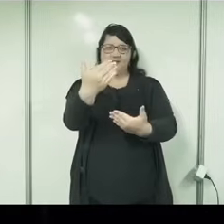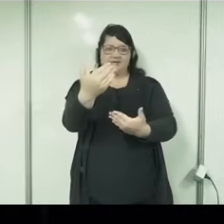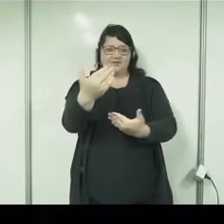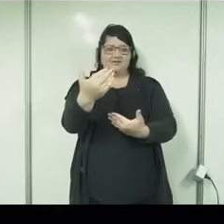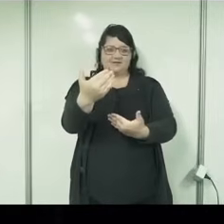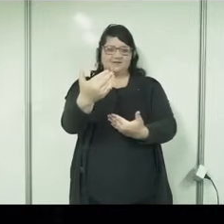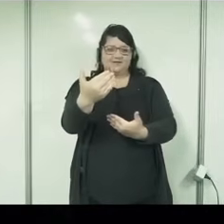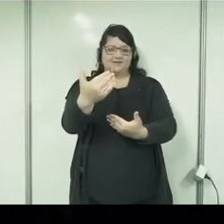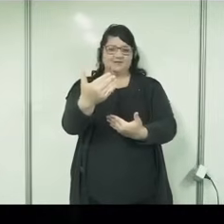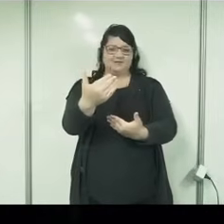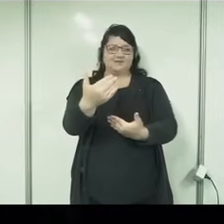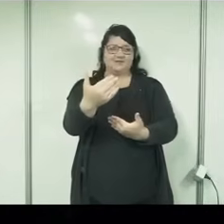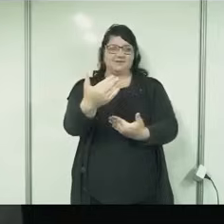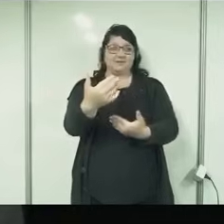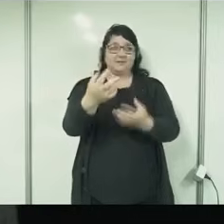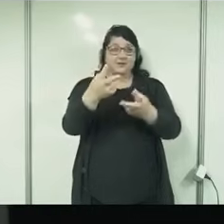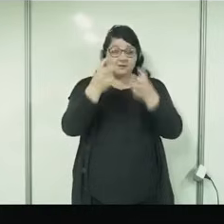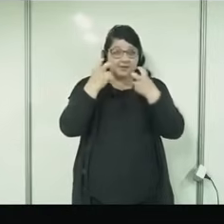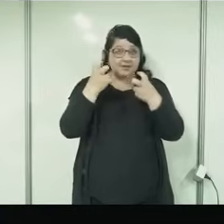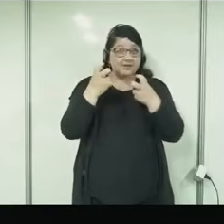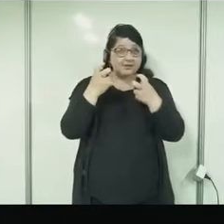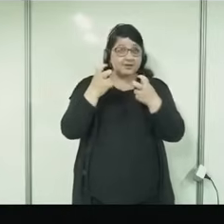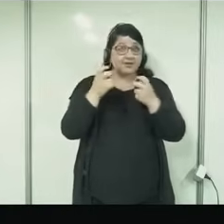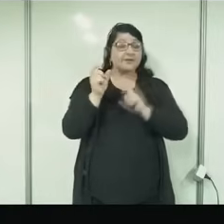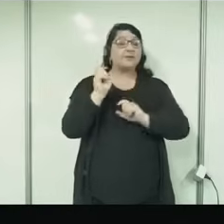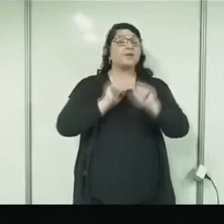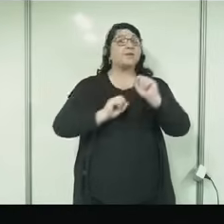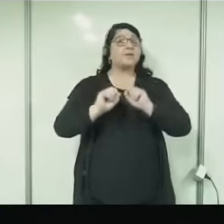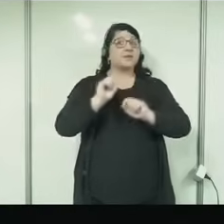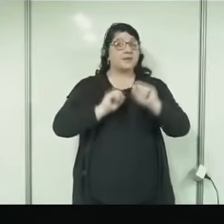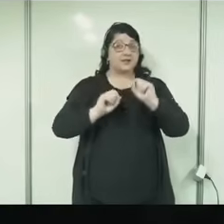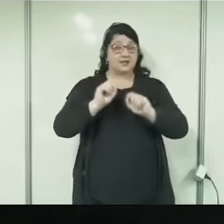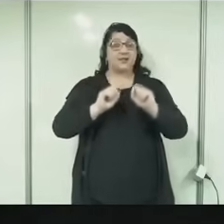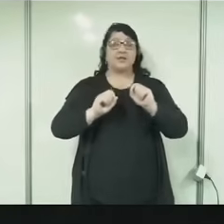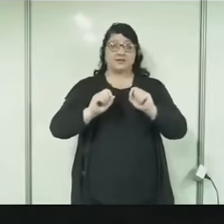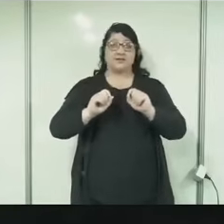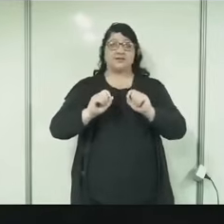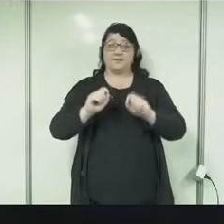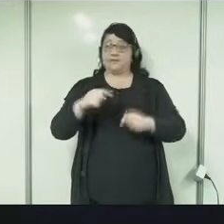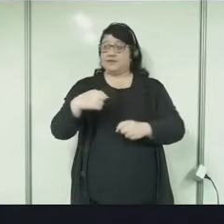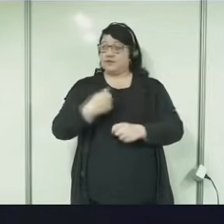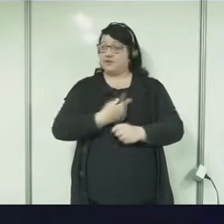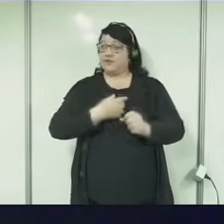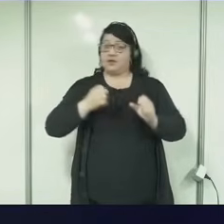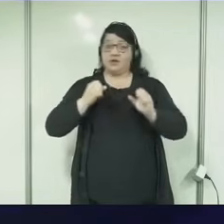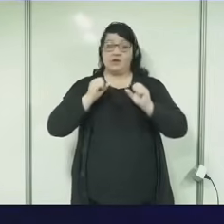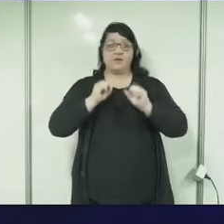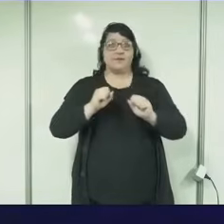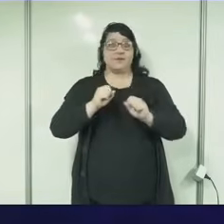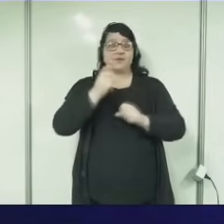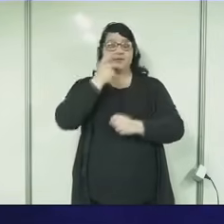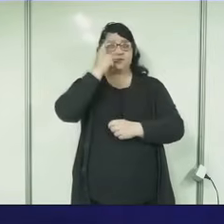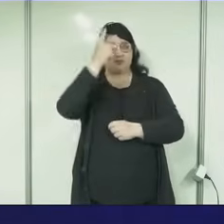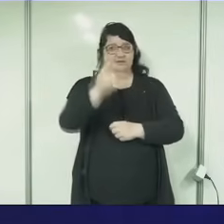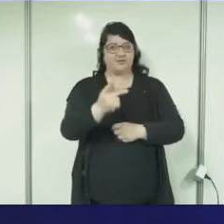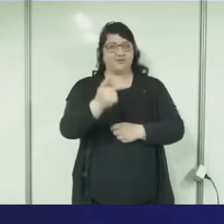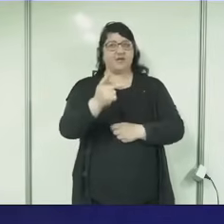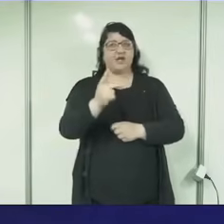Vejam que uma coisa que nós podemos dizer com toda a segurança: